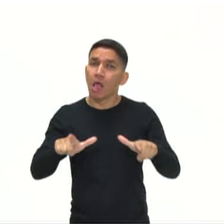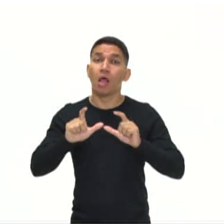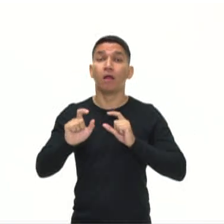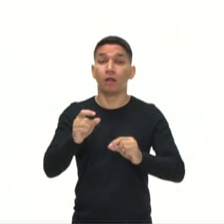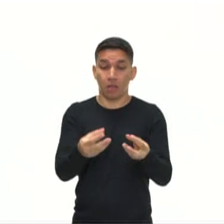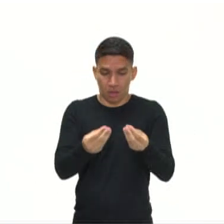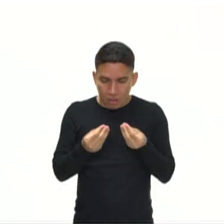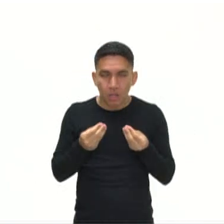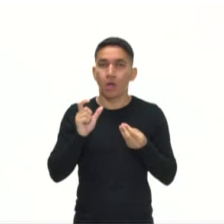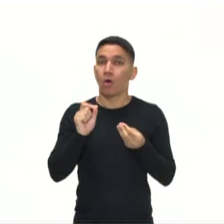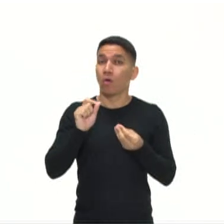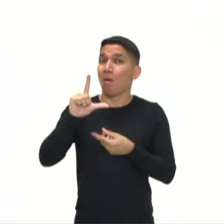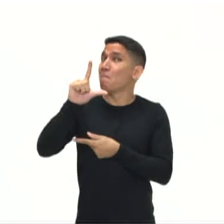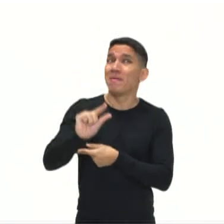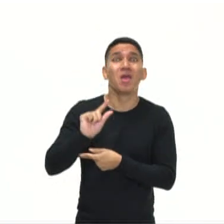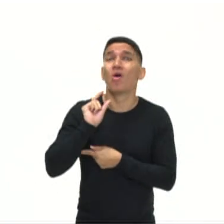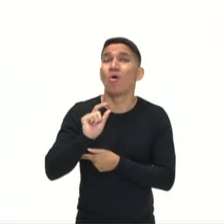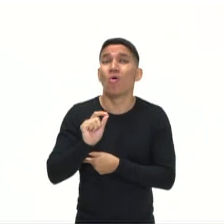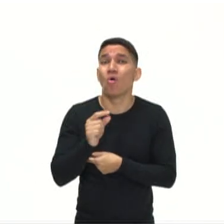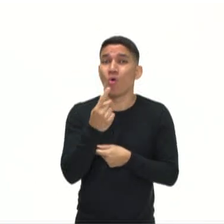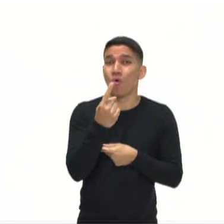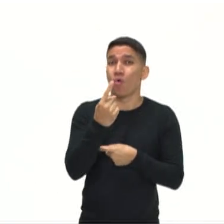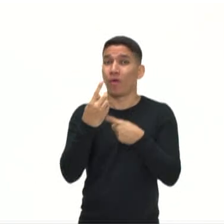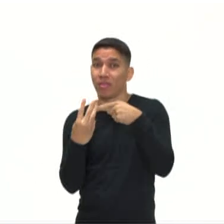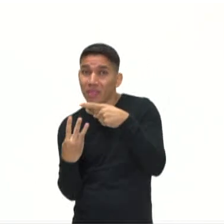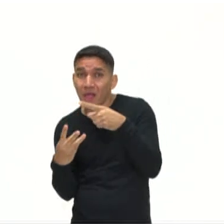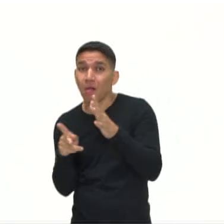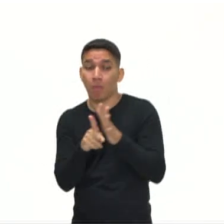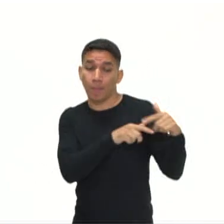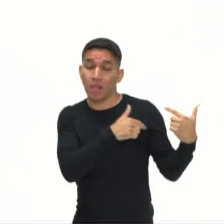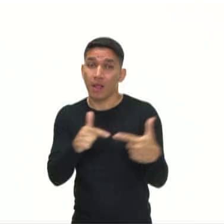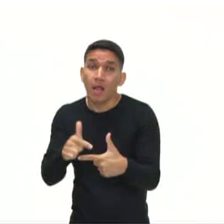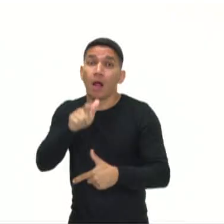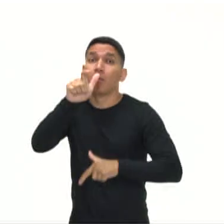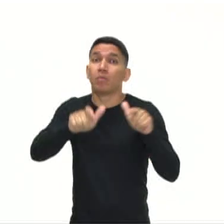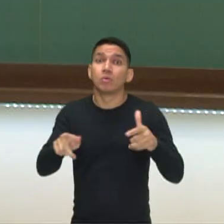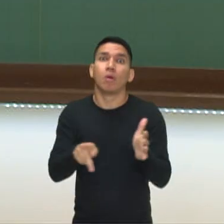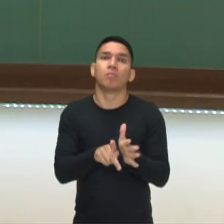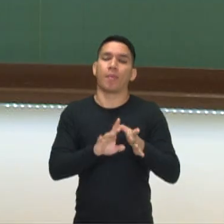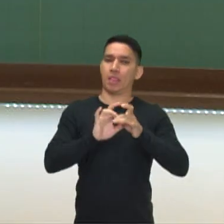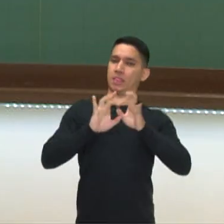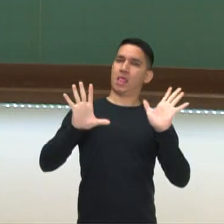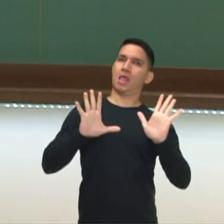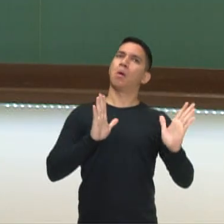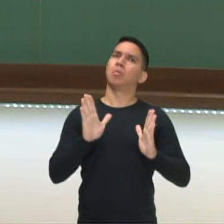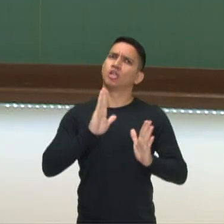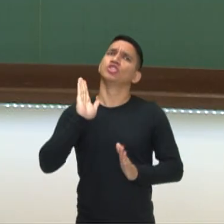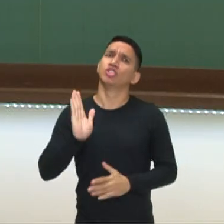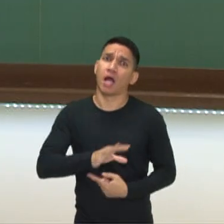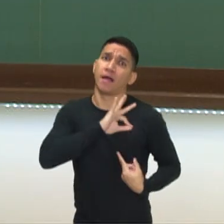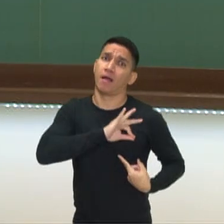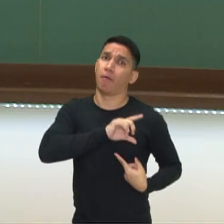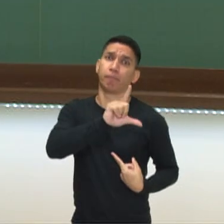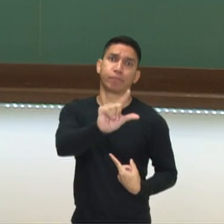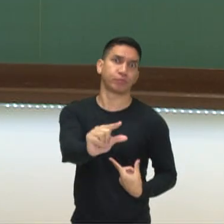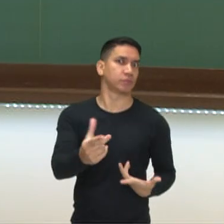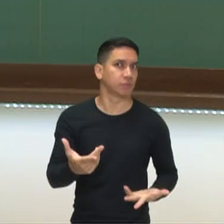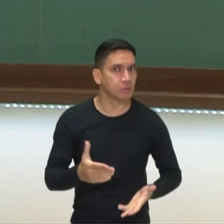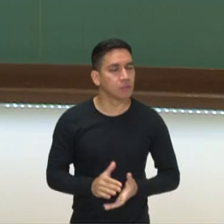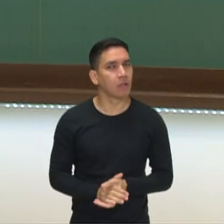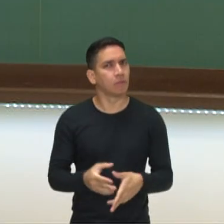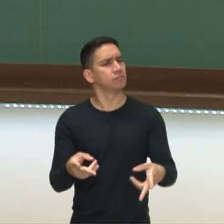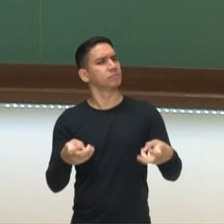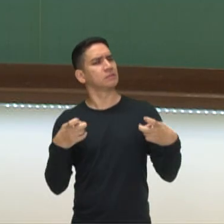receber menos de 1/3 do salário de um trabalhador livre da época, que já era um salário um pouco baixo. Então a gente vê que era uma